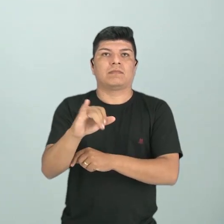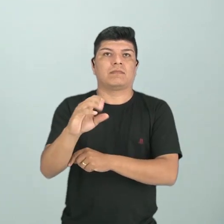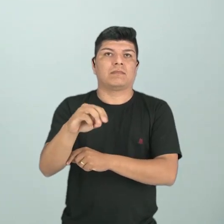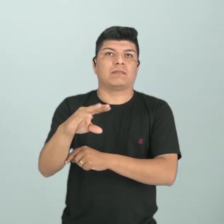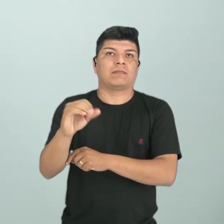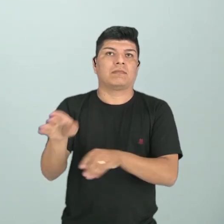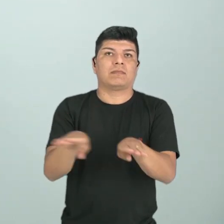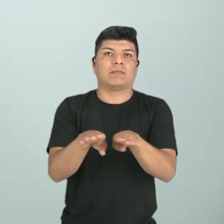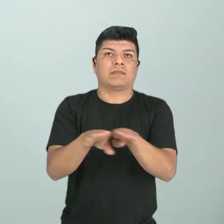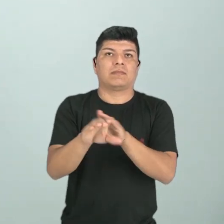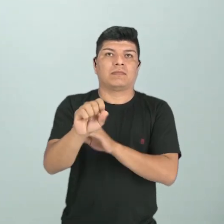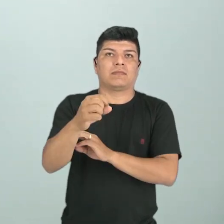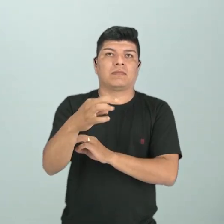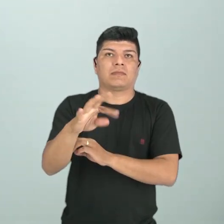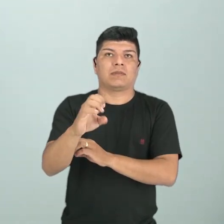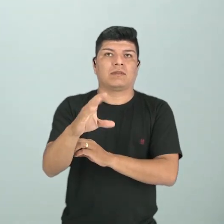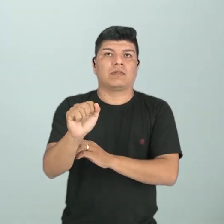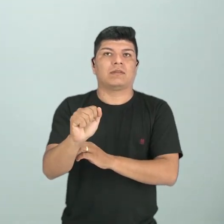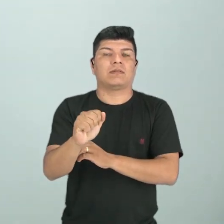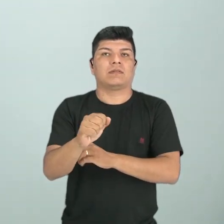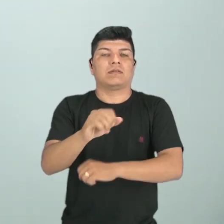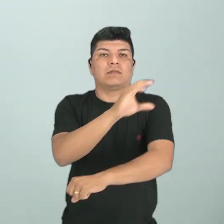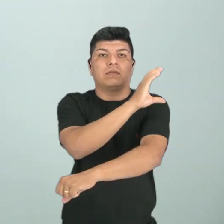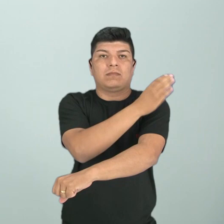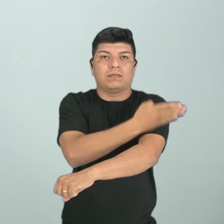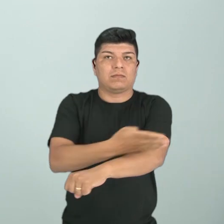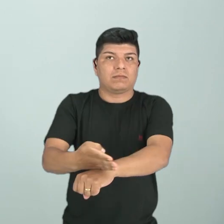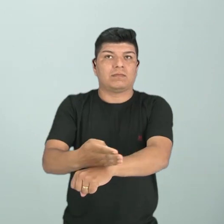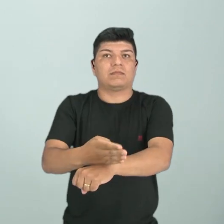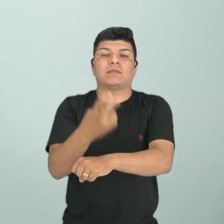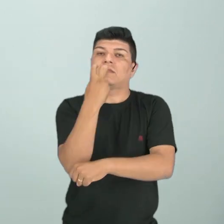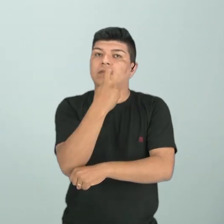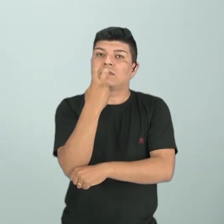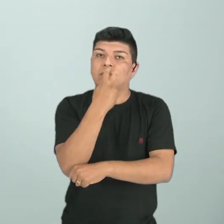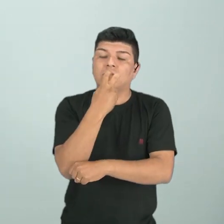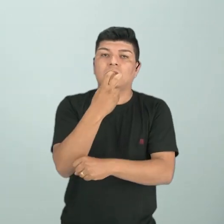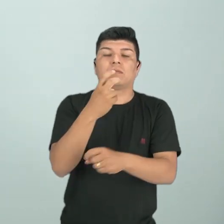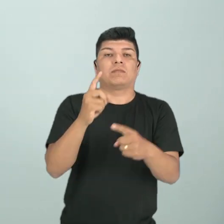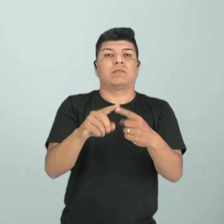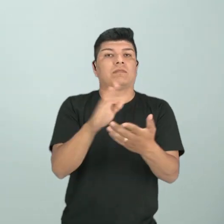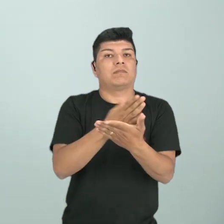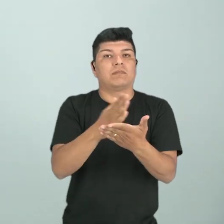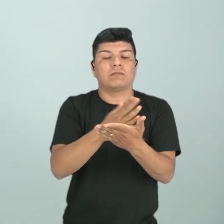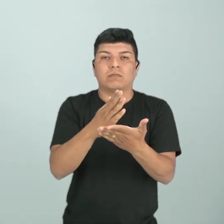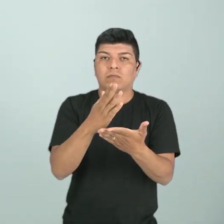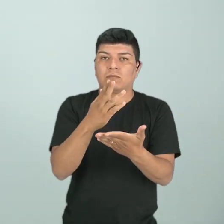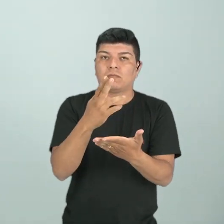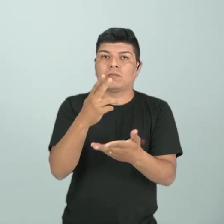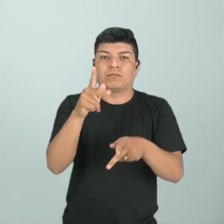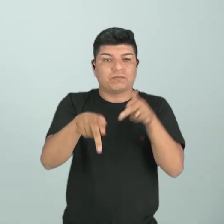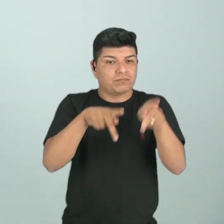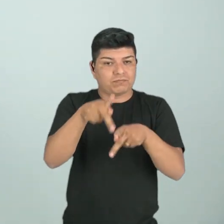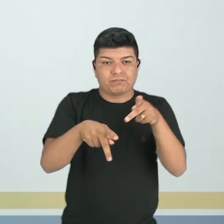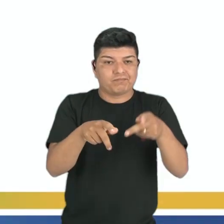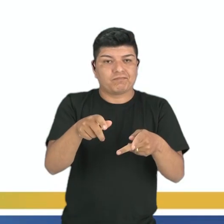né? E a tradição oral. Aliás, a asteca é a tradição oral, tá? Porque alguns desses povos não desenvolveram a